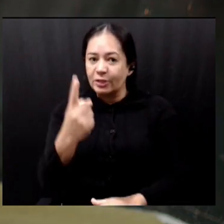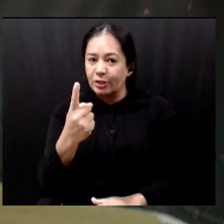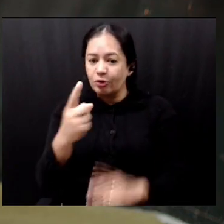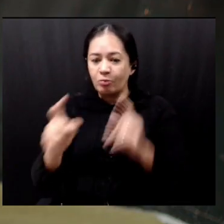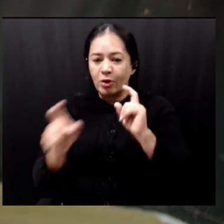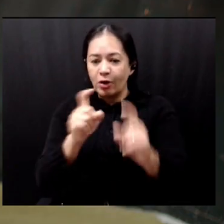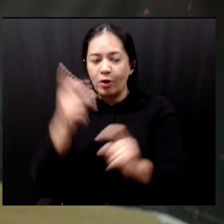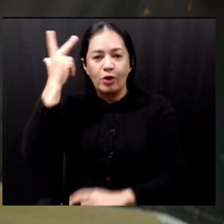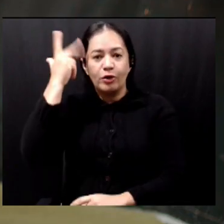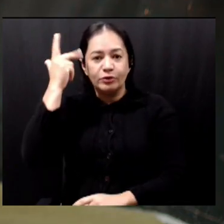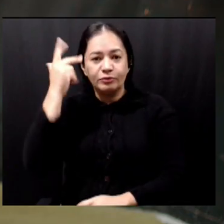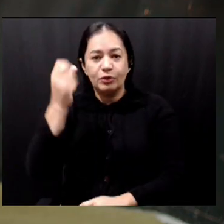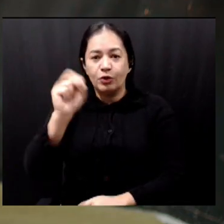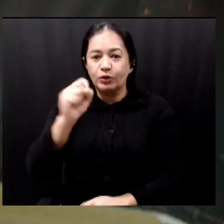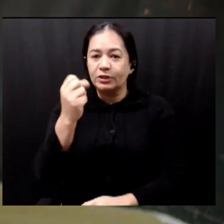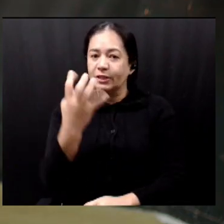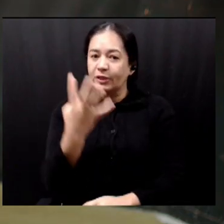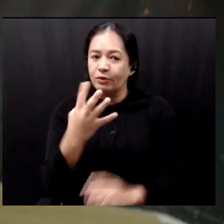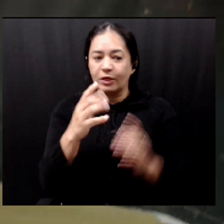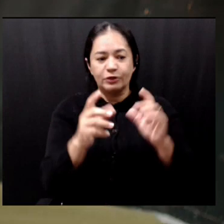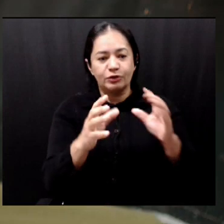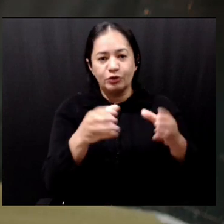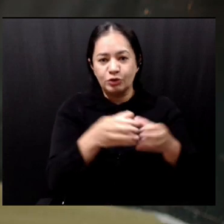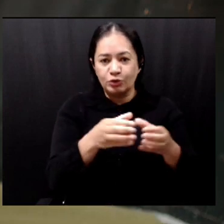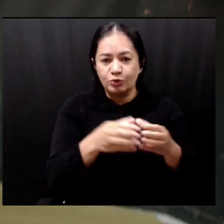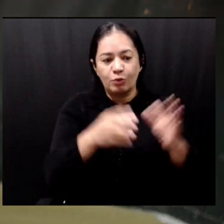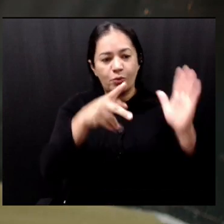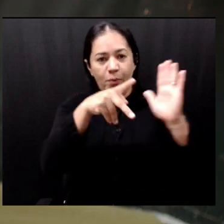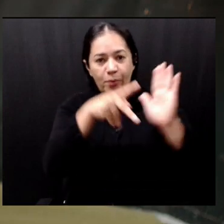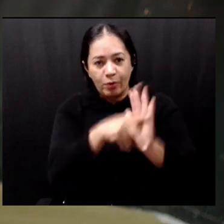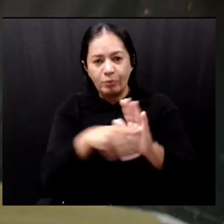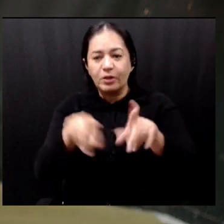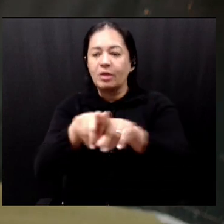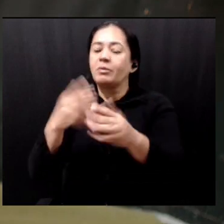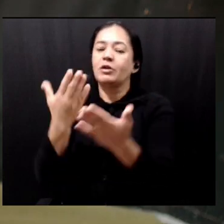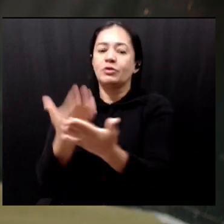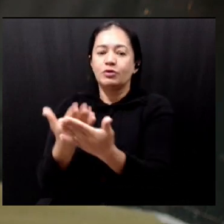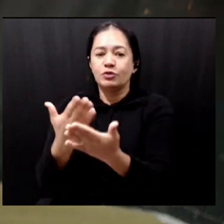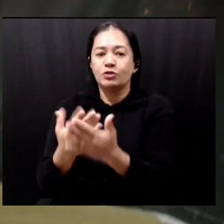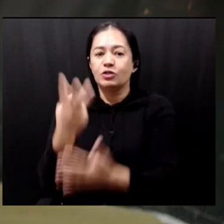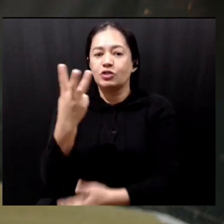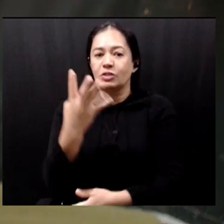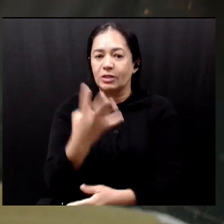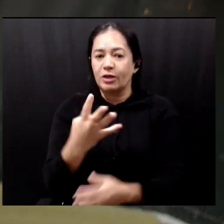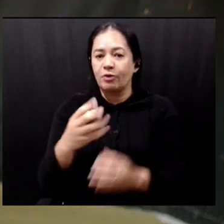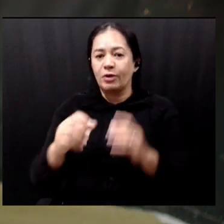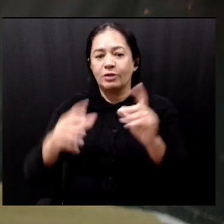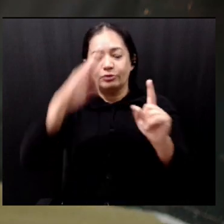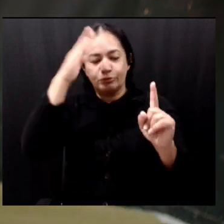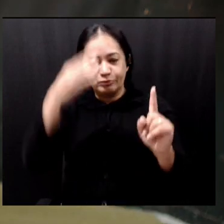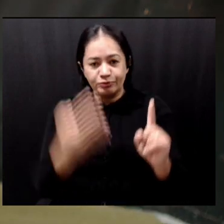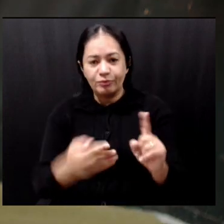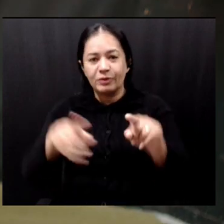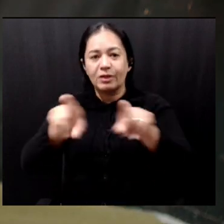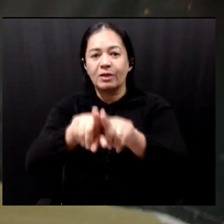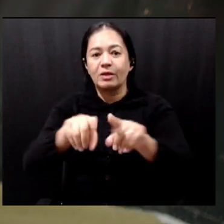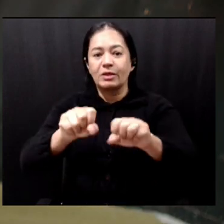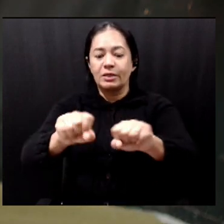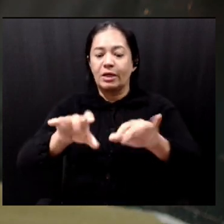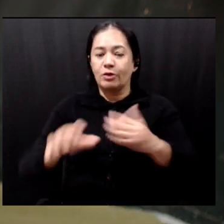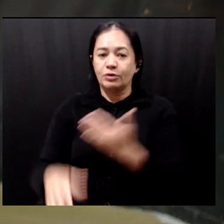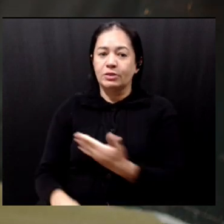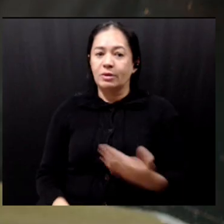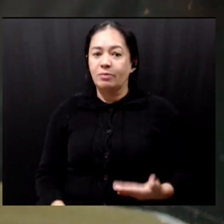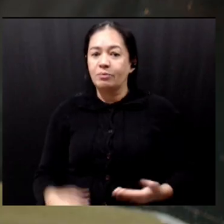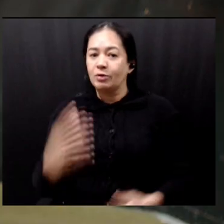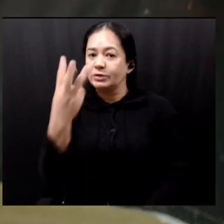comissões temáticas e comissões especiais de estudo, 34 solenes e 32 audiências públicas, que são